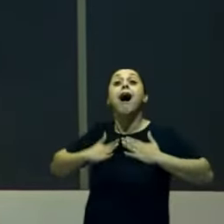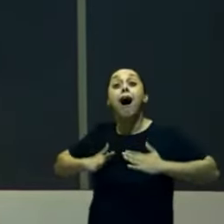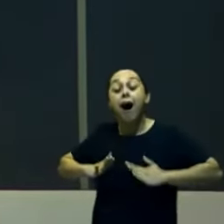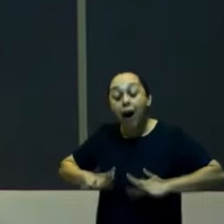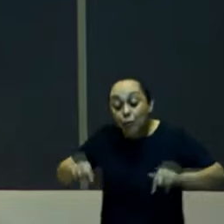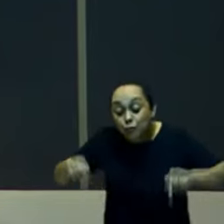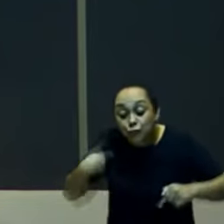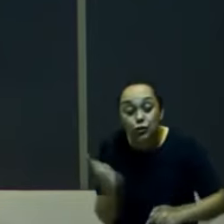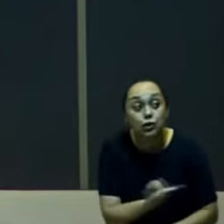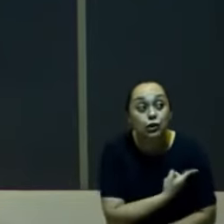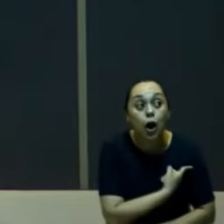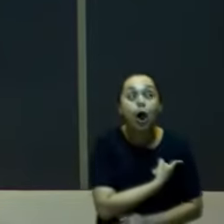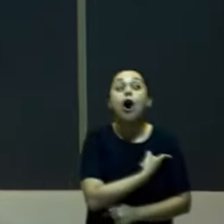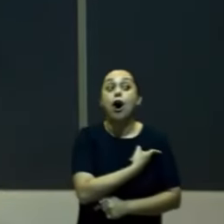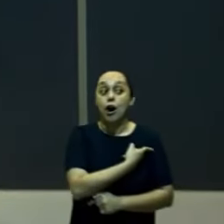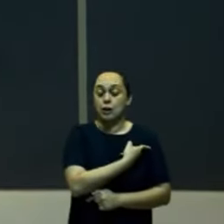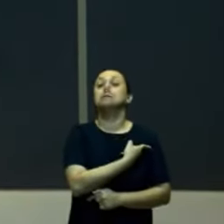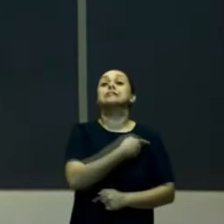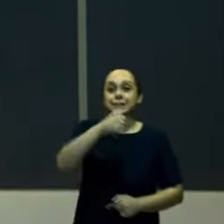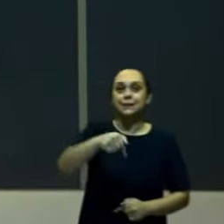e esses também aceitam a fé.